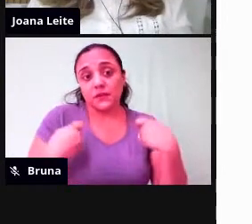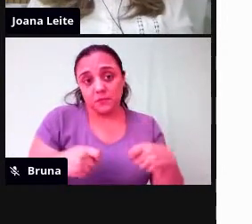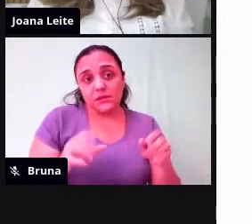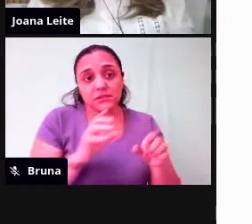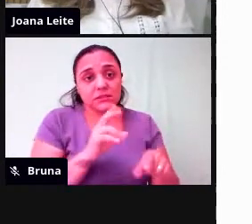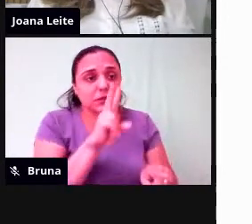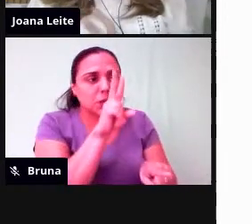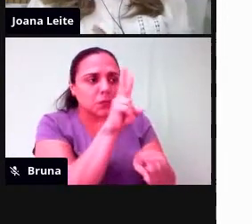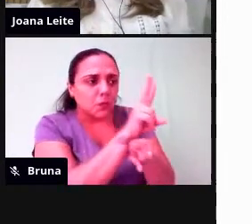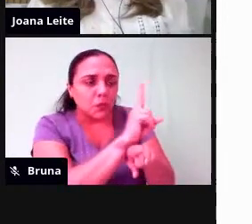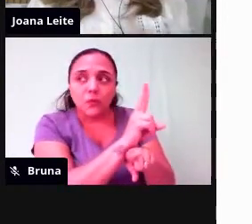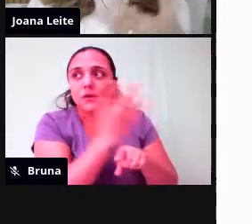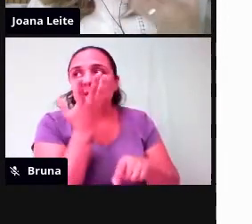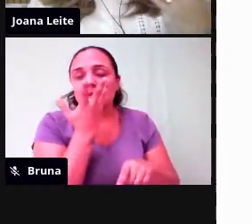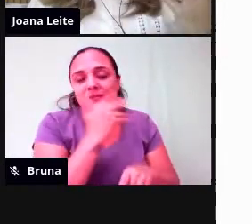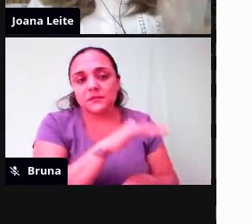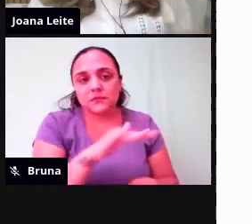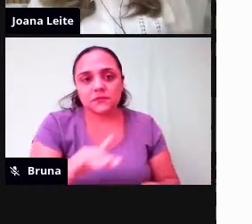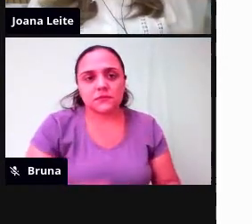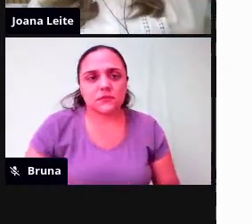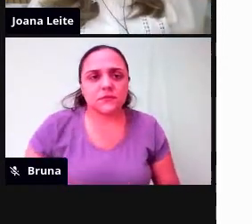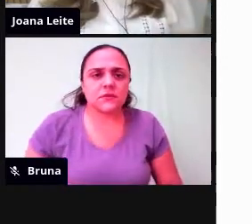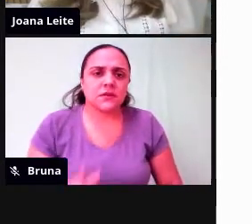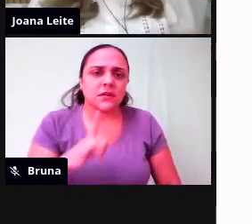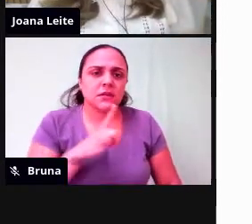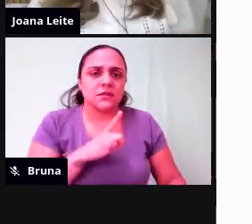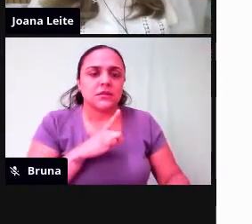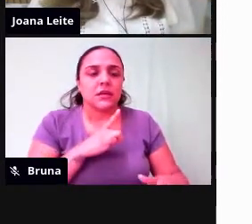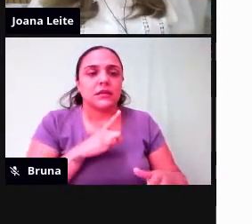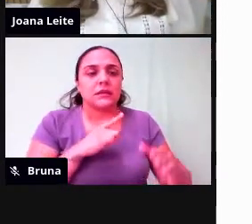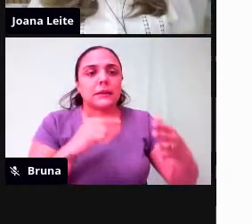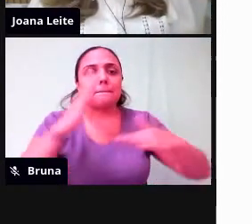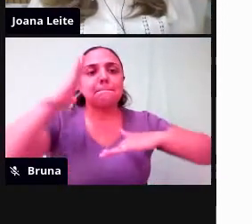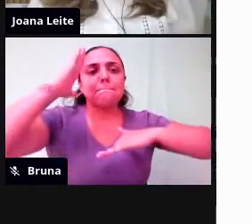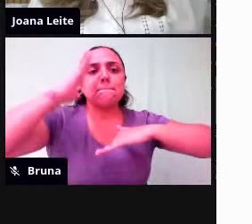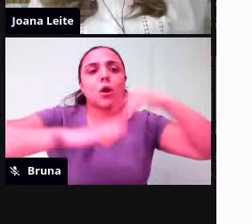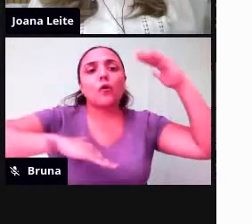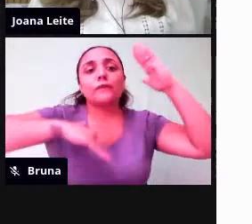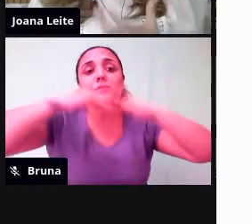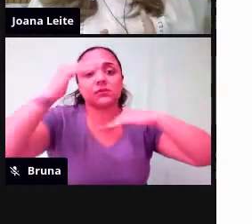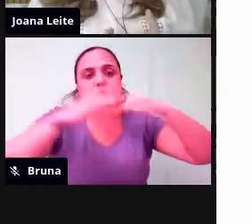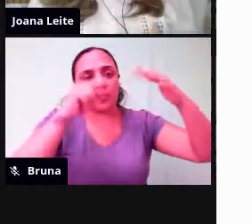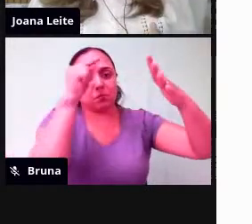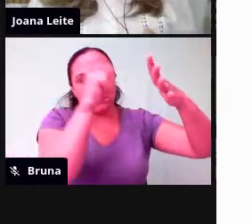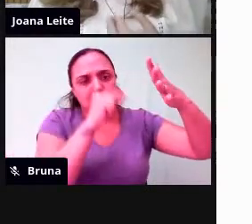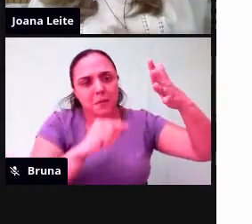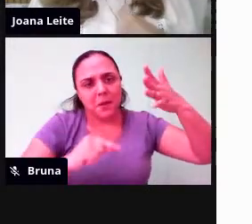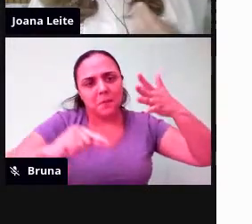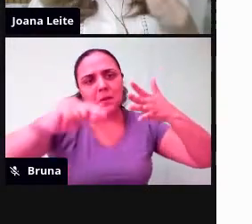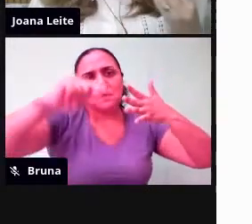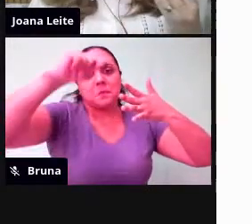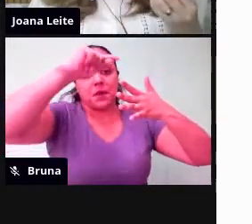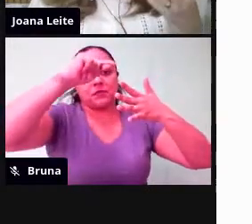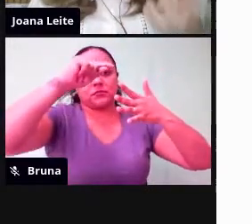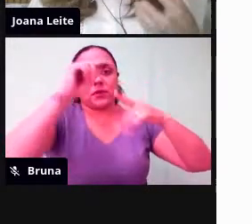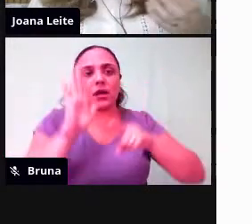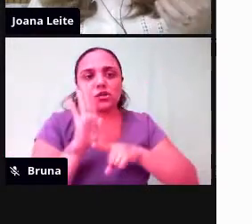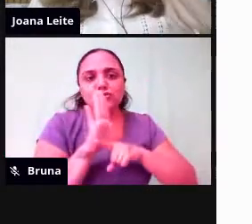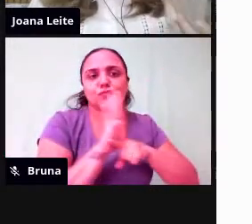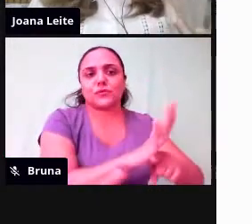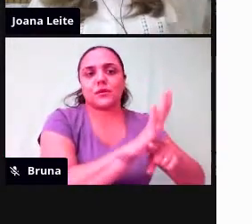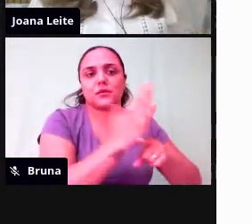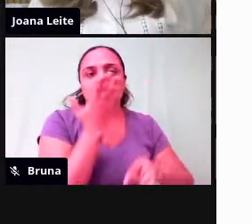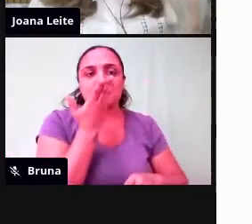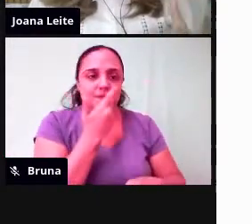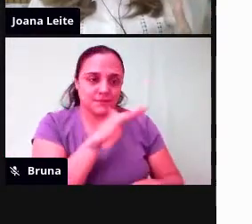acompanhamento. E aqui eu coloquei quais são os profissionais que podem estar envolvidos nesse tratamento da seletividade. Isso aqui não é o tratamento